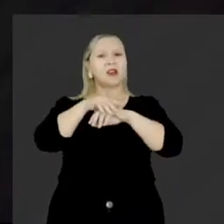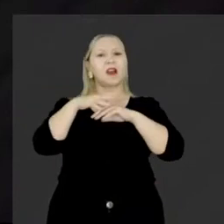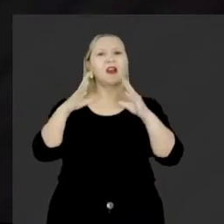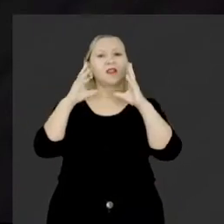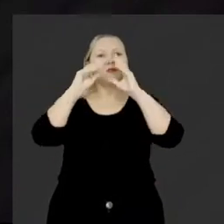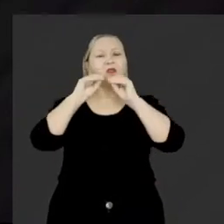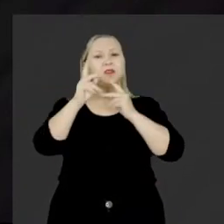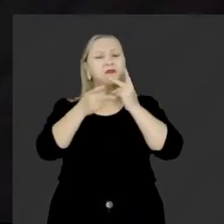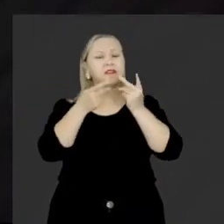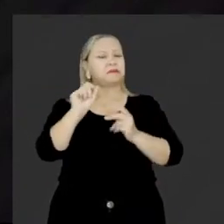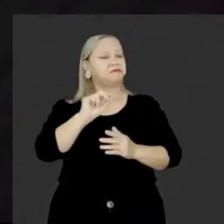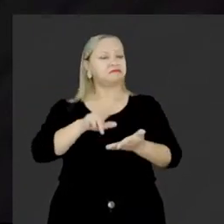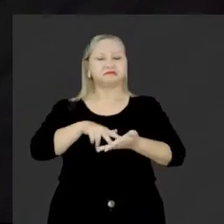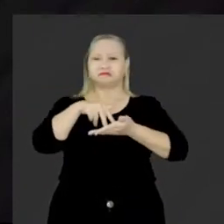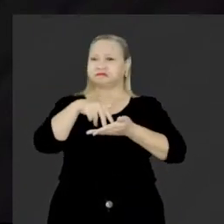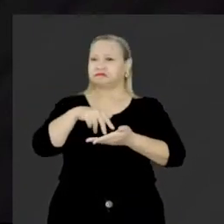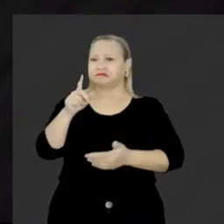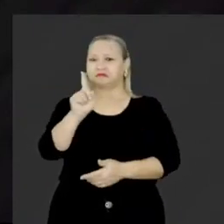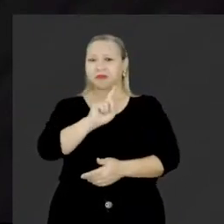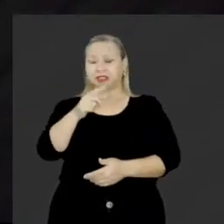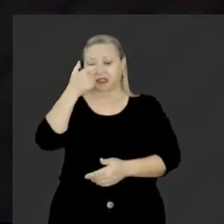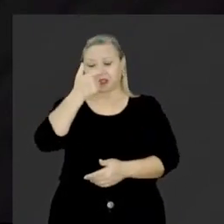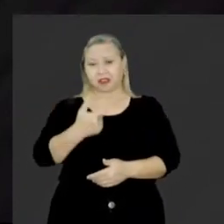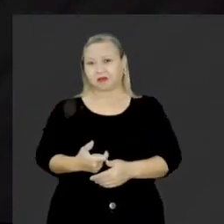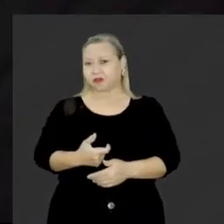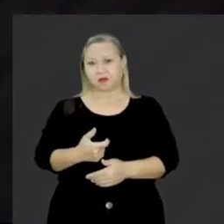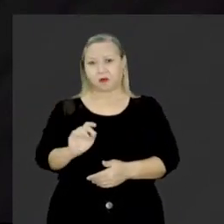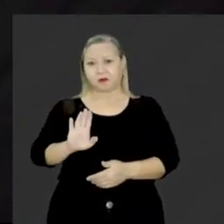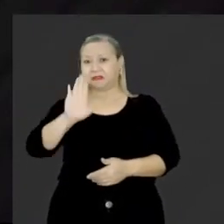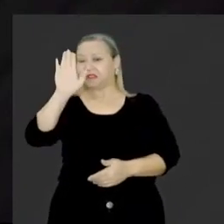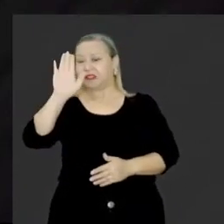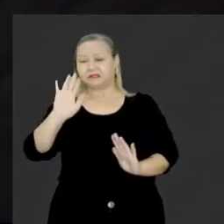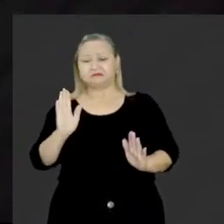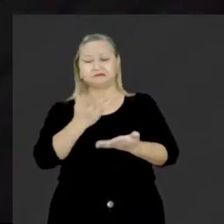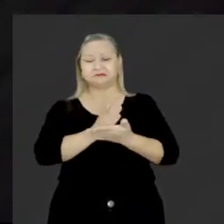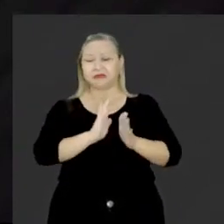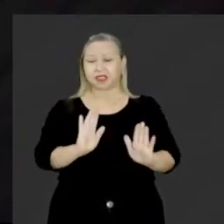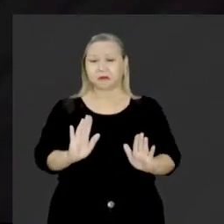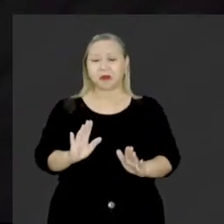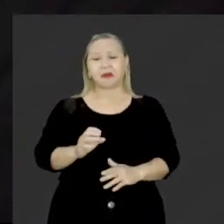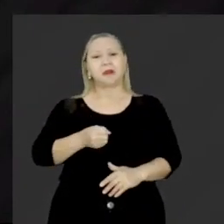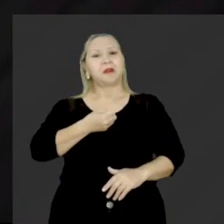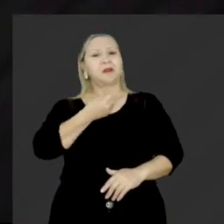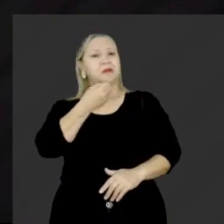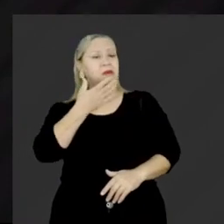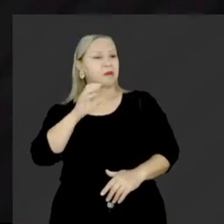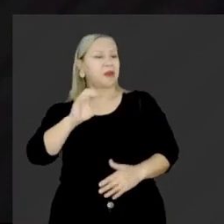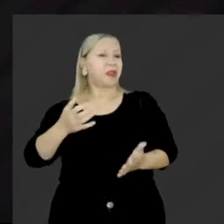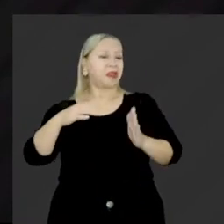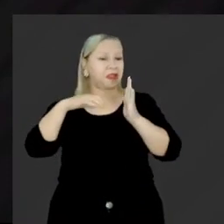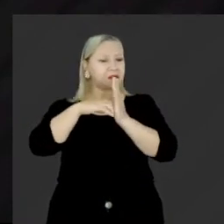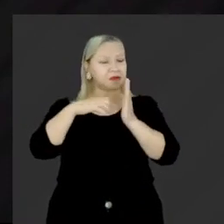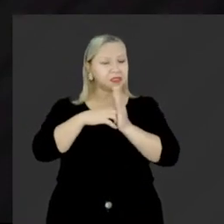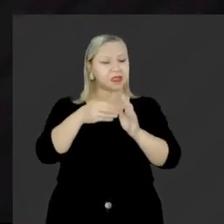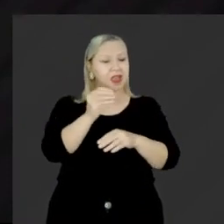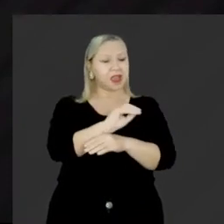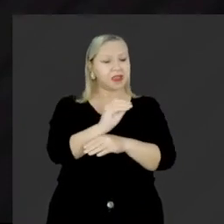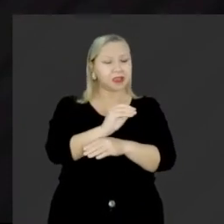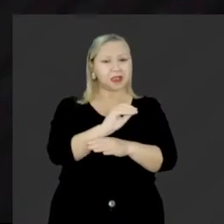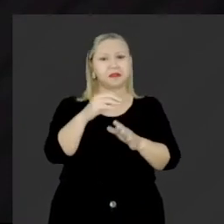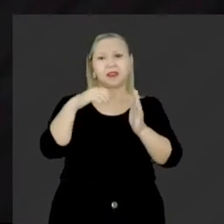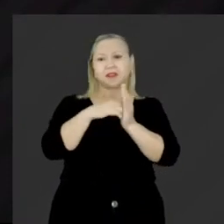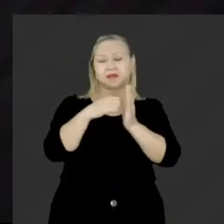Obrigada. Agora o Júnior vai fazer uma pergunta para o senhor. Júnior Moreira, também na linha, falando de Belo Horizonte. Ex-presidente, bom dia.